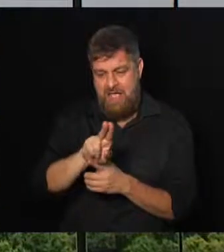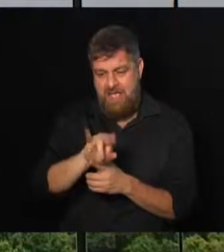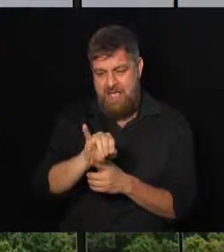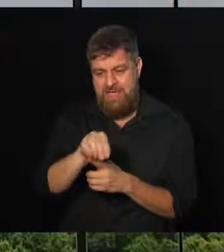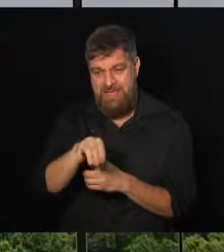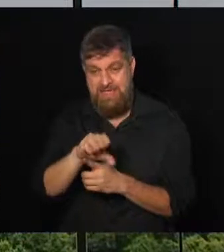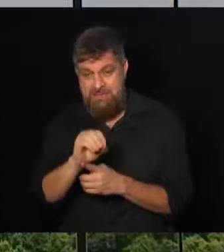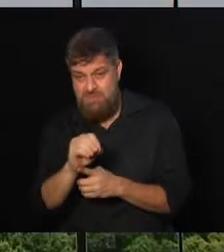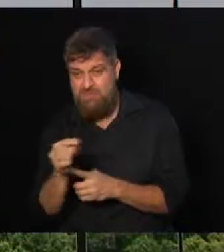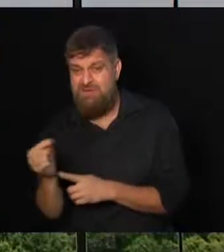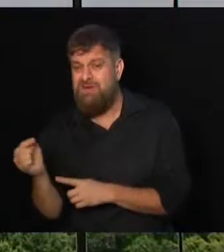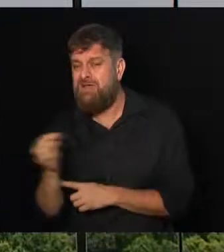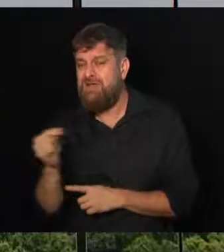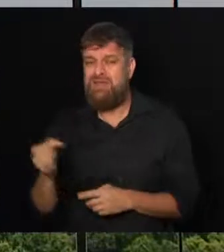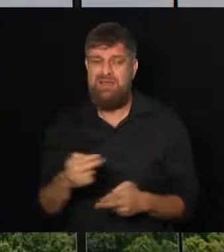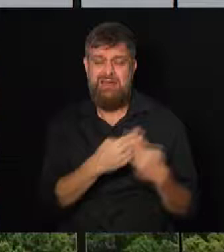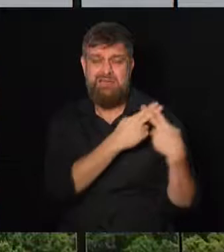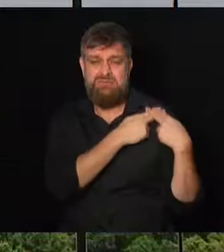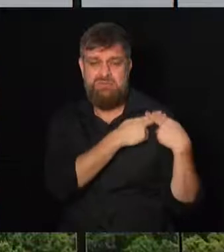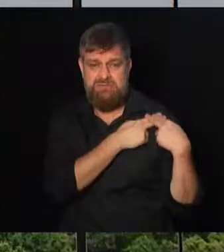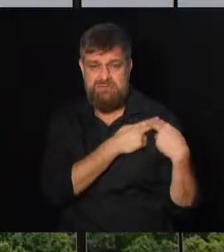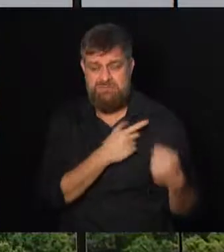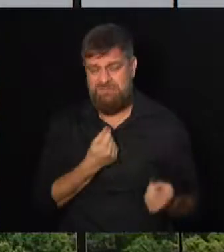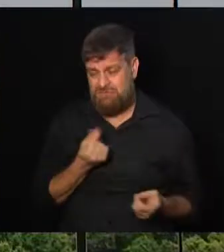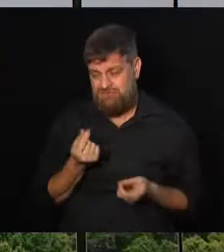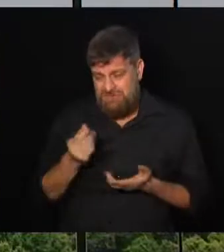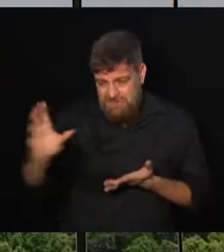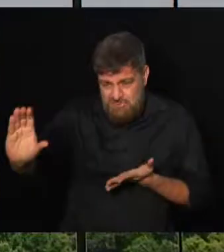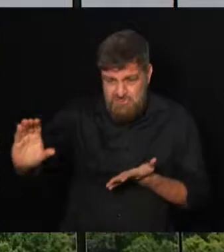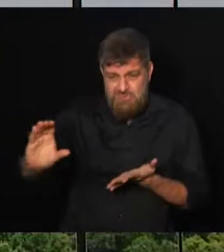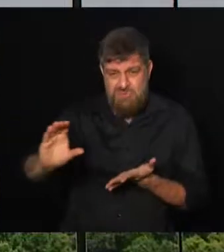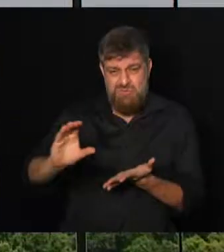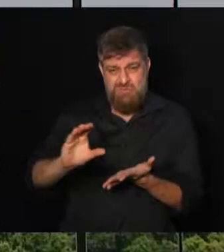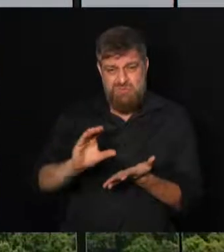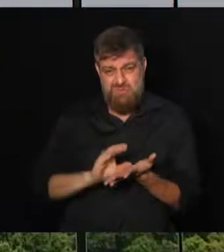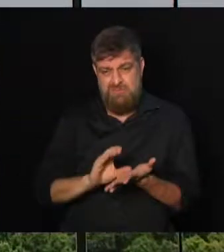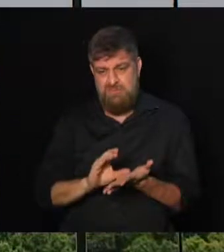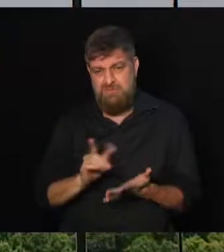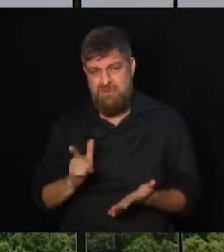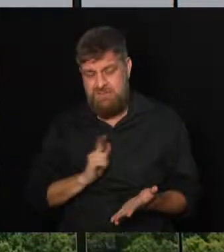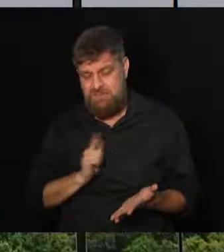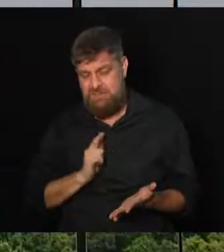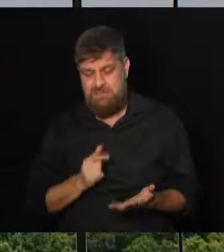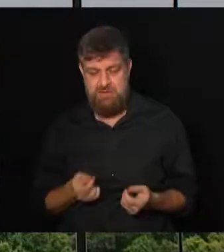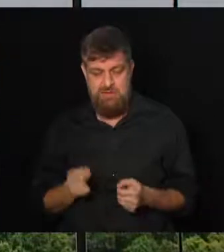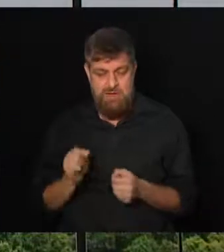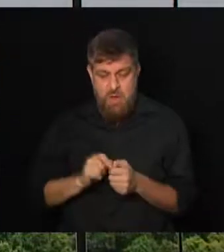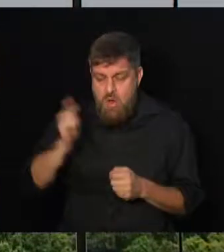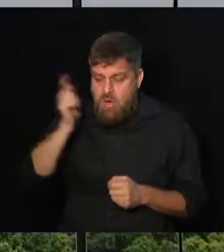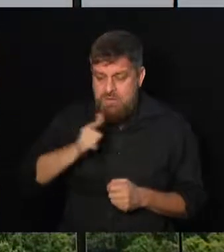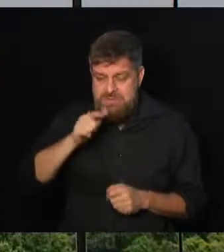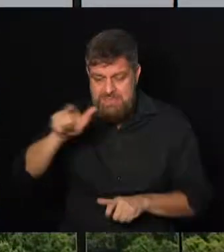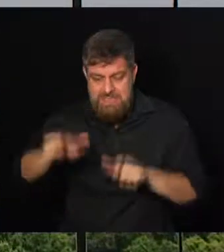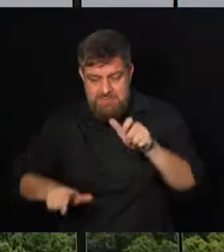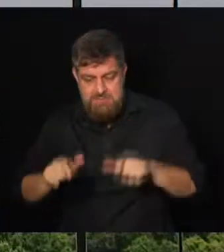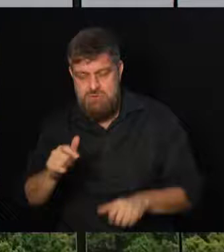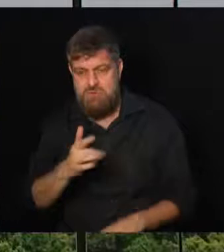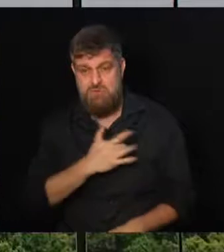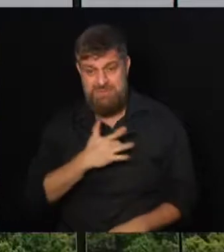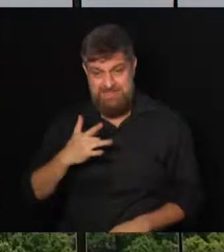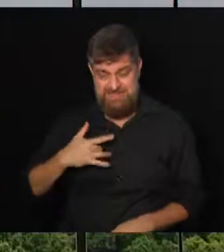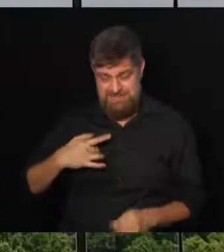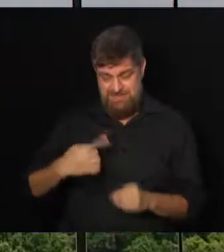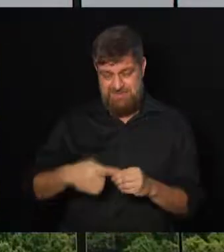eu que o recurso que você tem para fornecer a saúde no